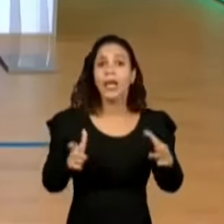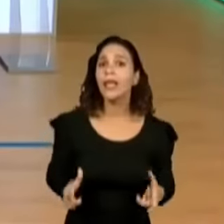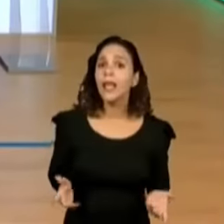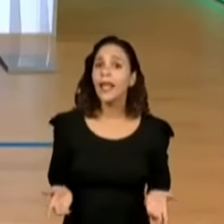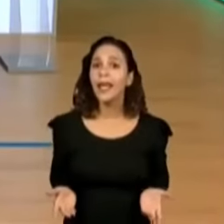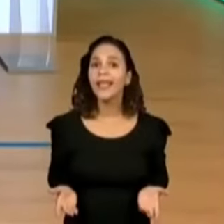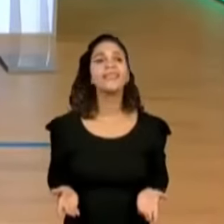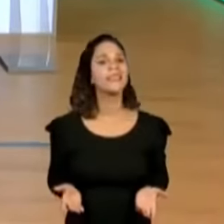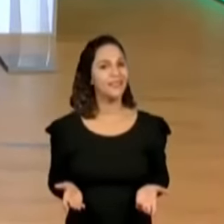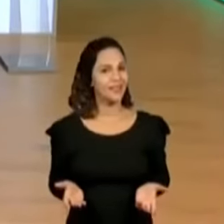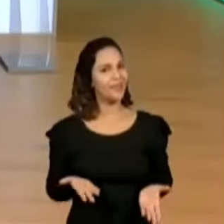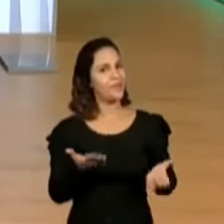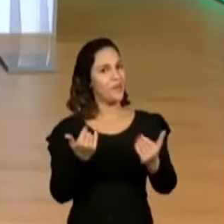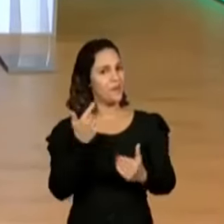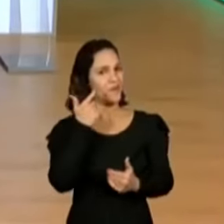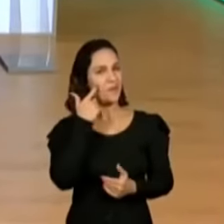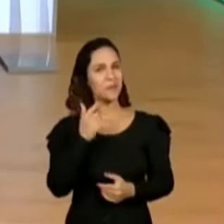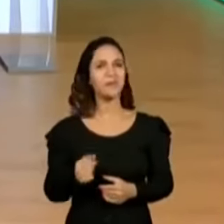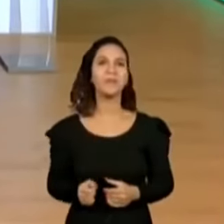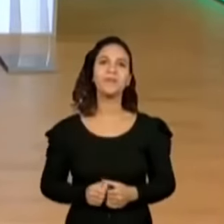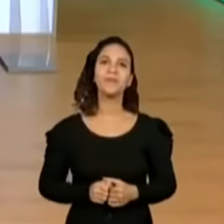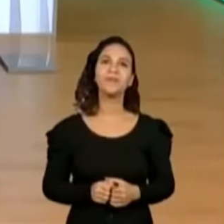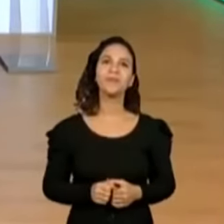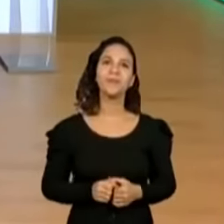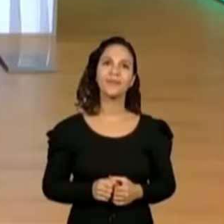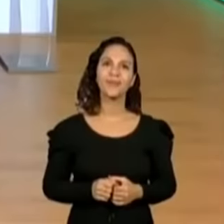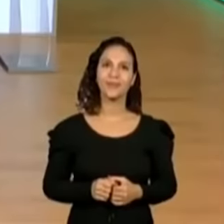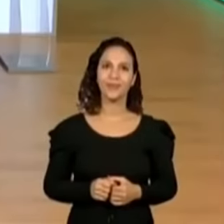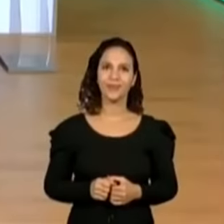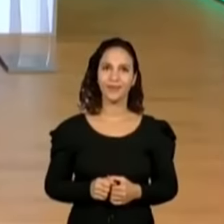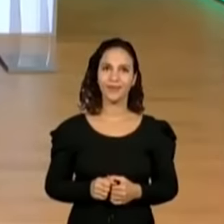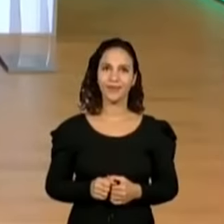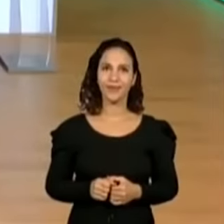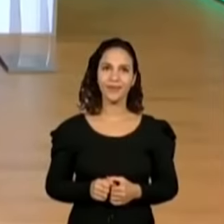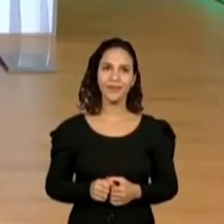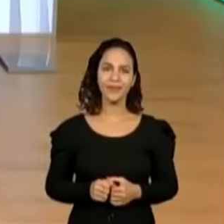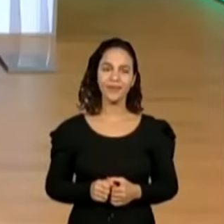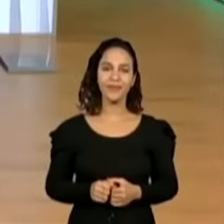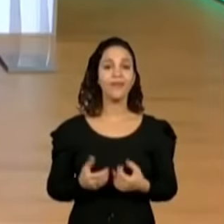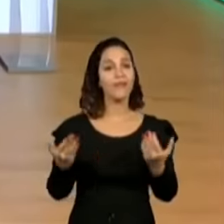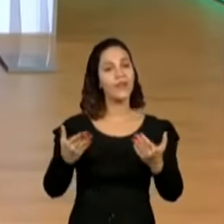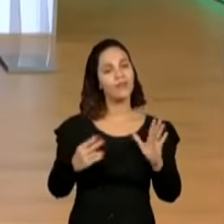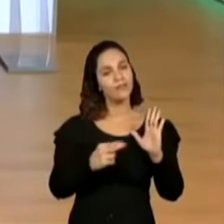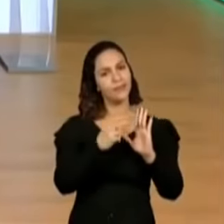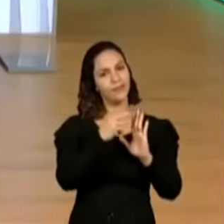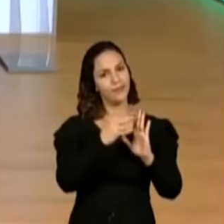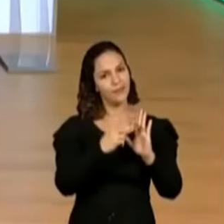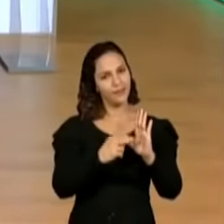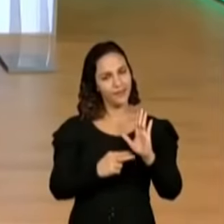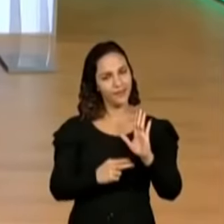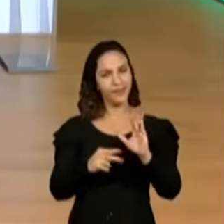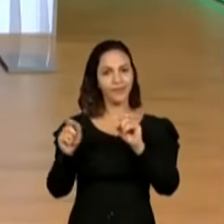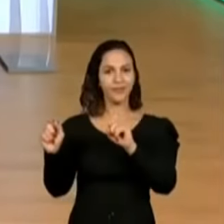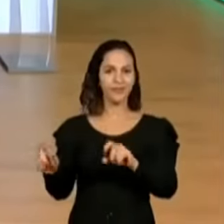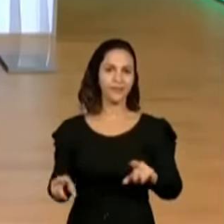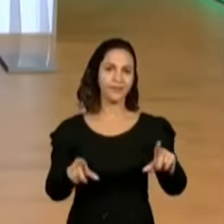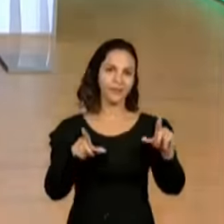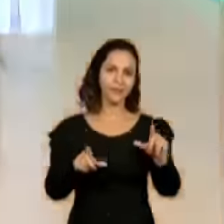ossos? Saibamos da leitura a partir da própria leitura. Na tela